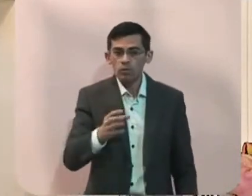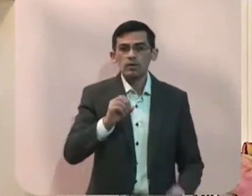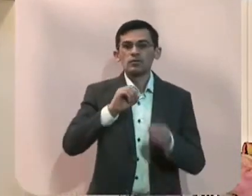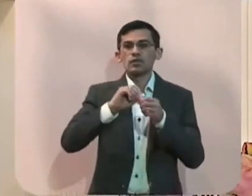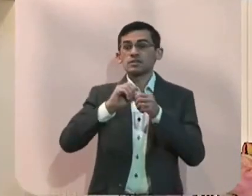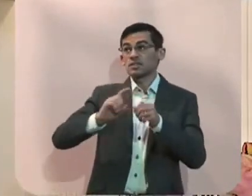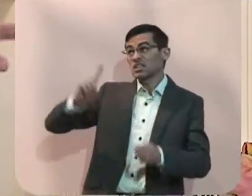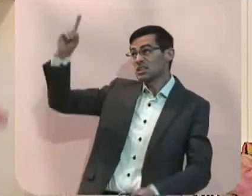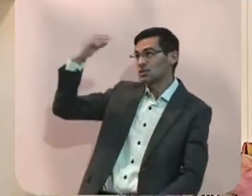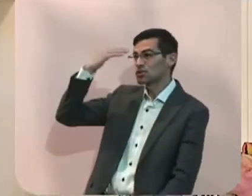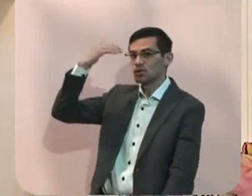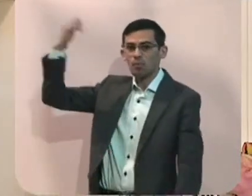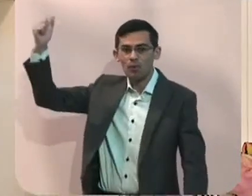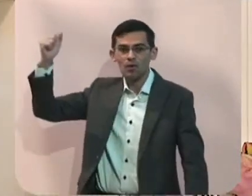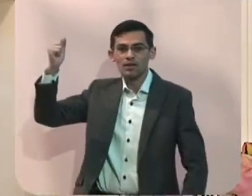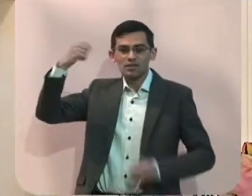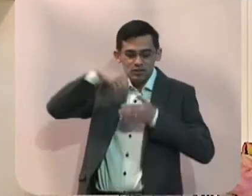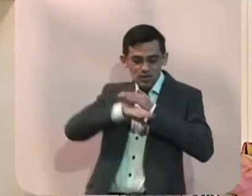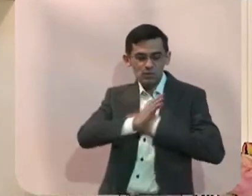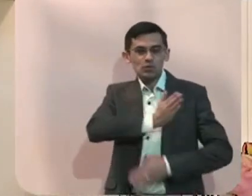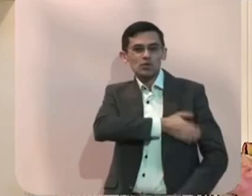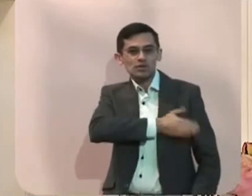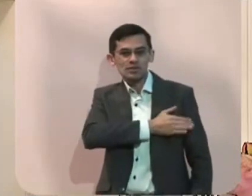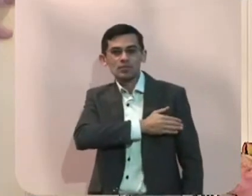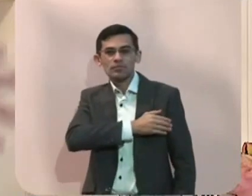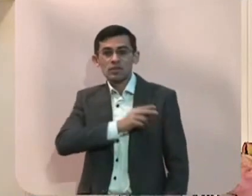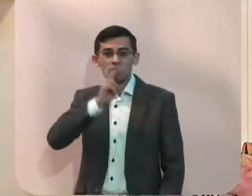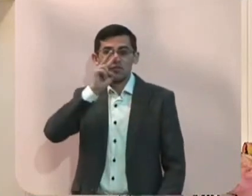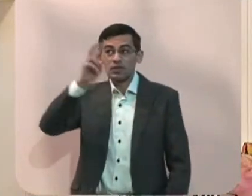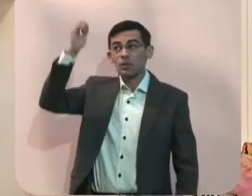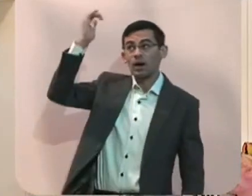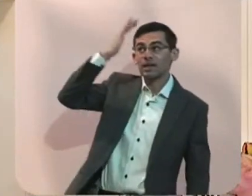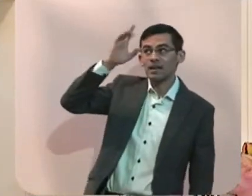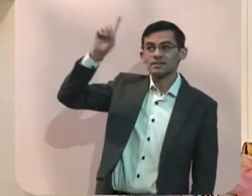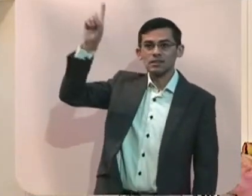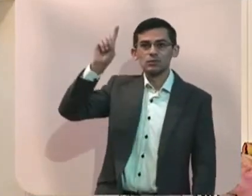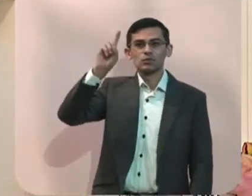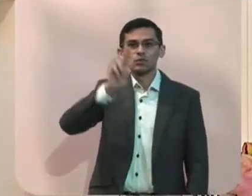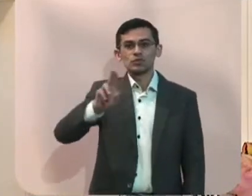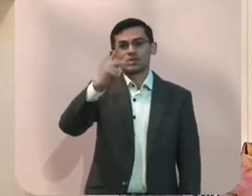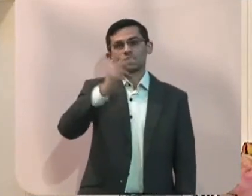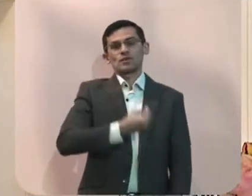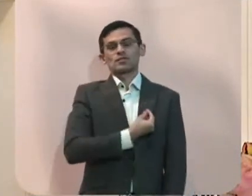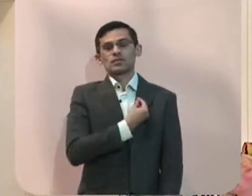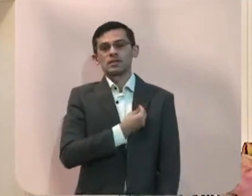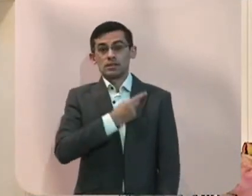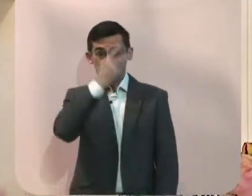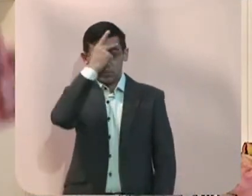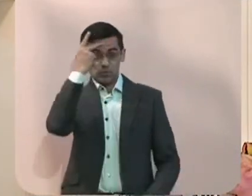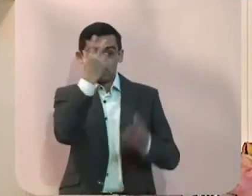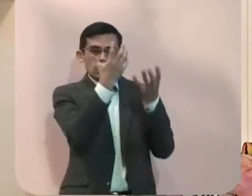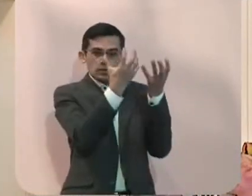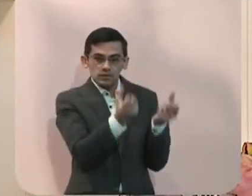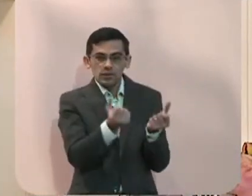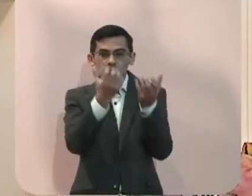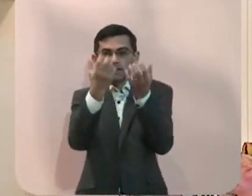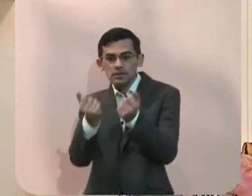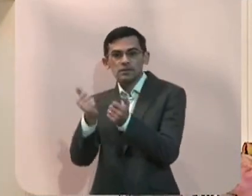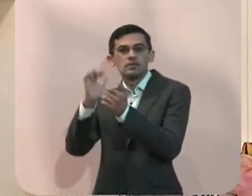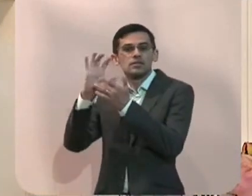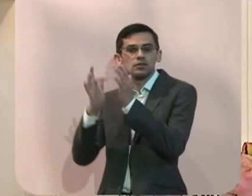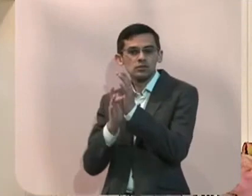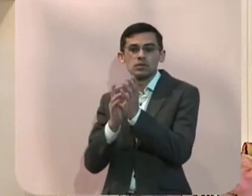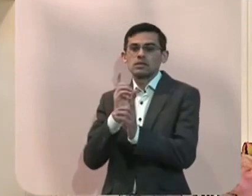que Deus colocou no seu coração, vendo a graça dele fluir através da sua vida, que gente se converta através de você,